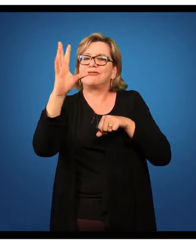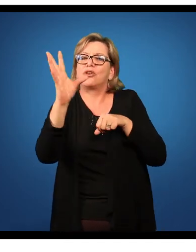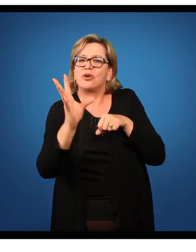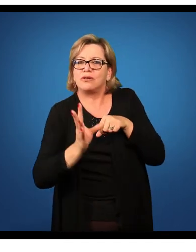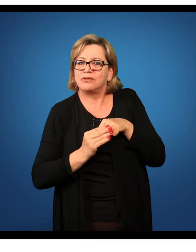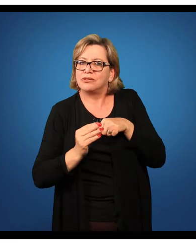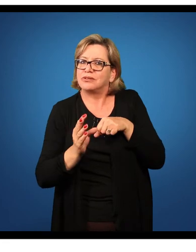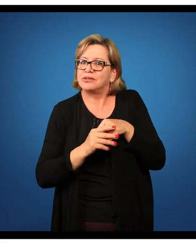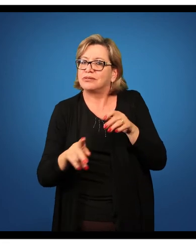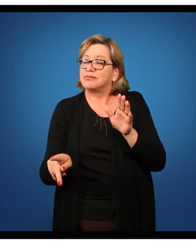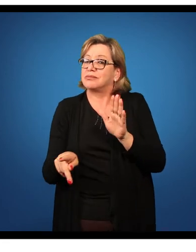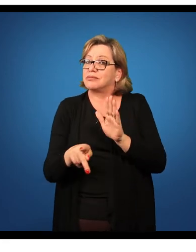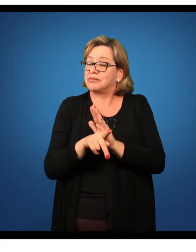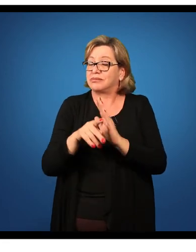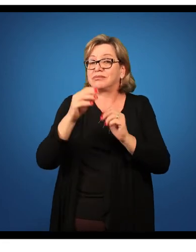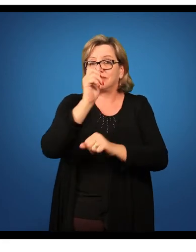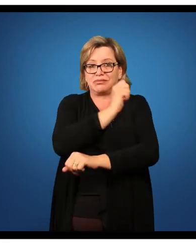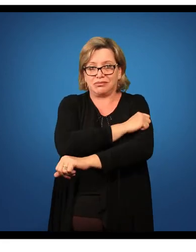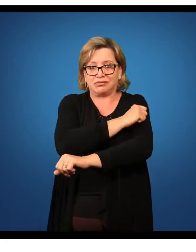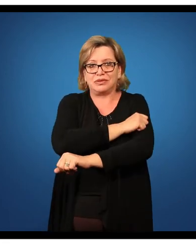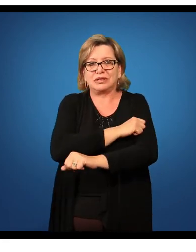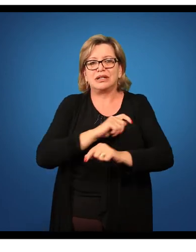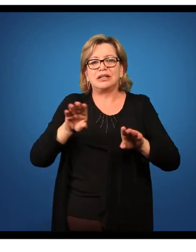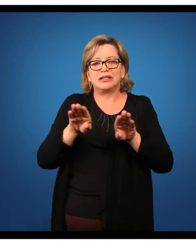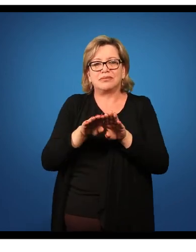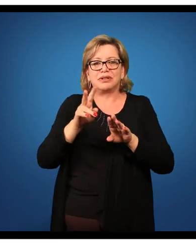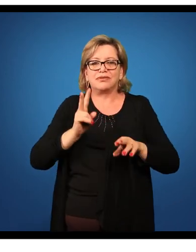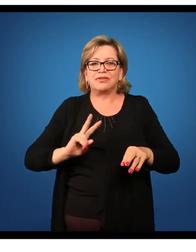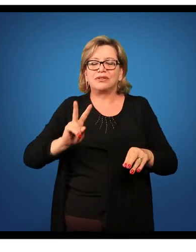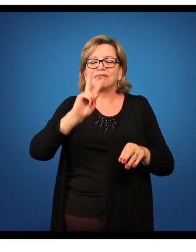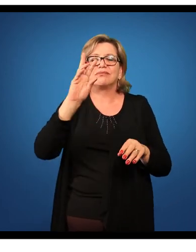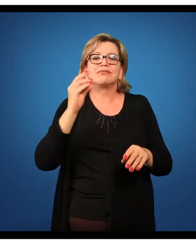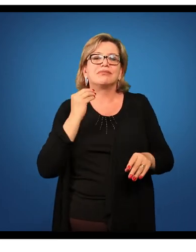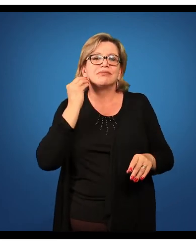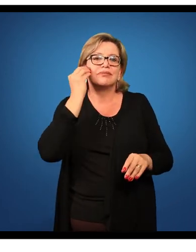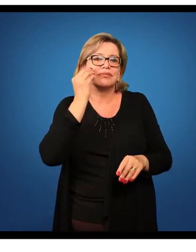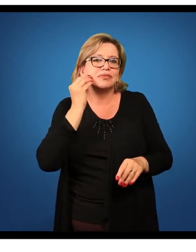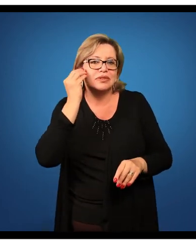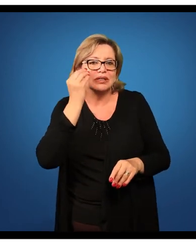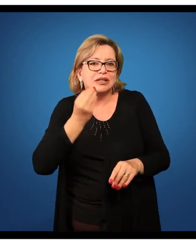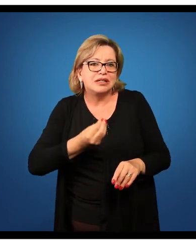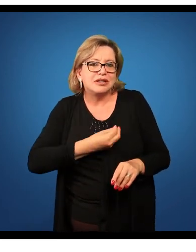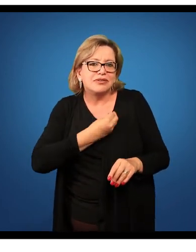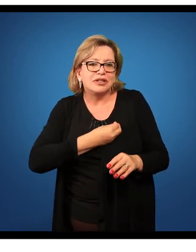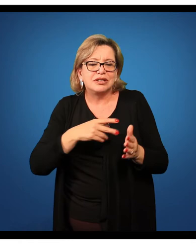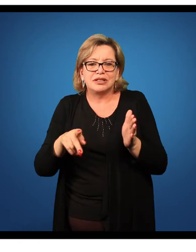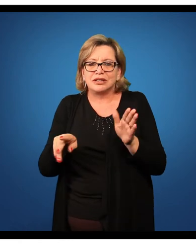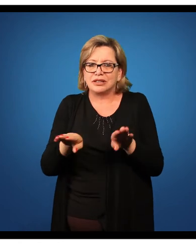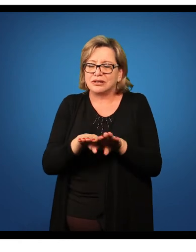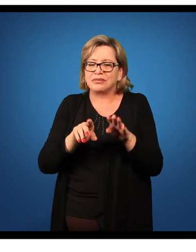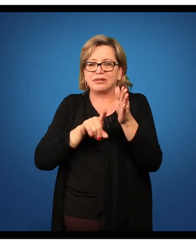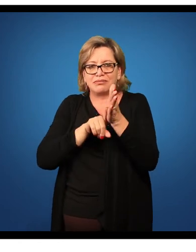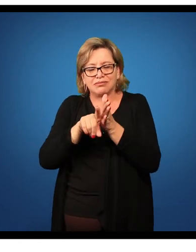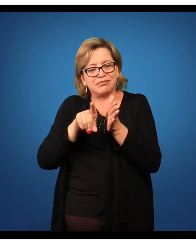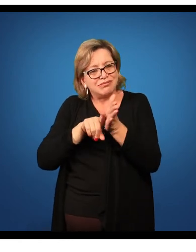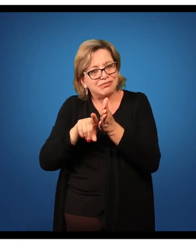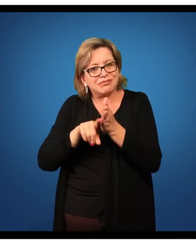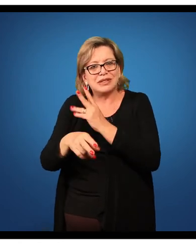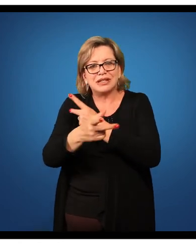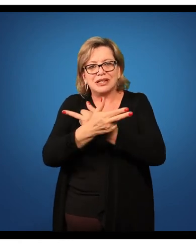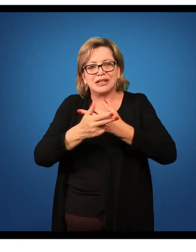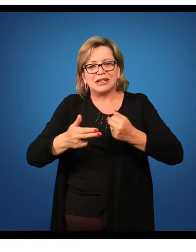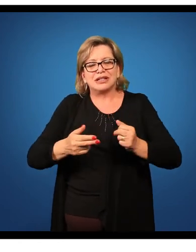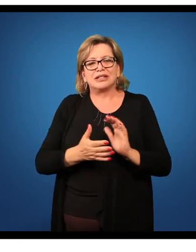na como área de conhecimento que valoriza as experiências as vivências e a pesquisa também na área